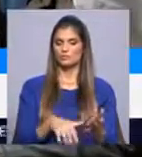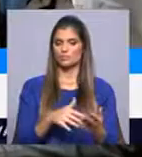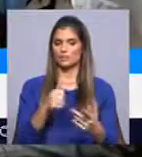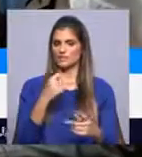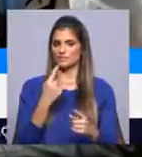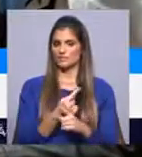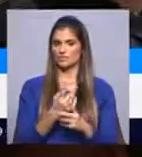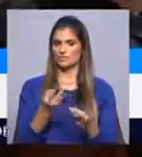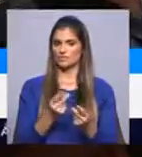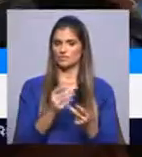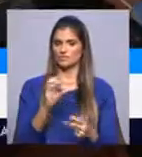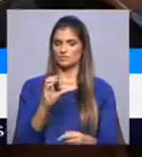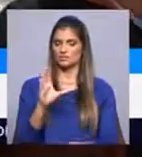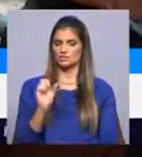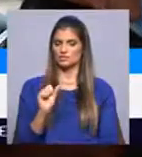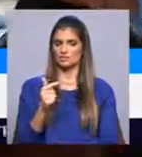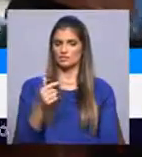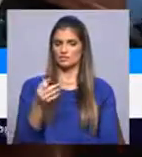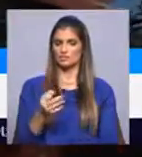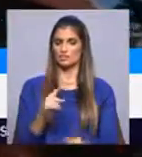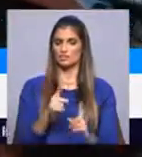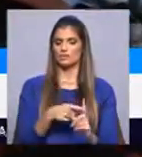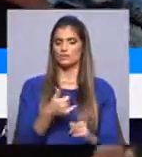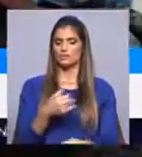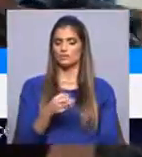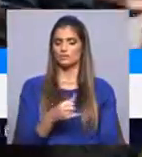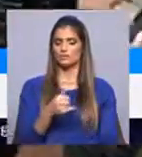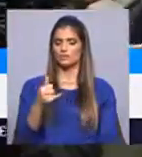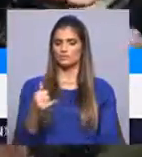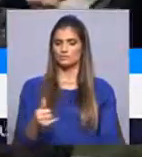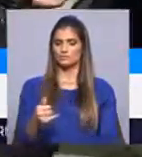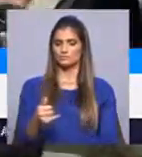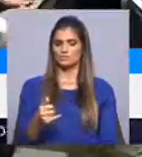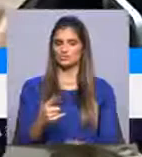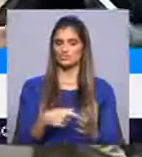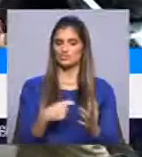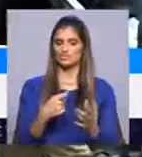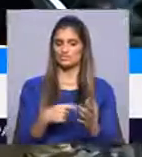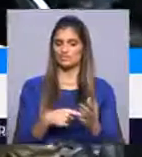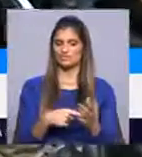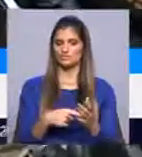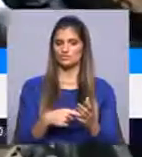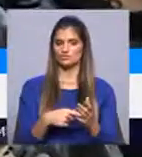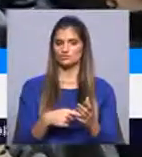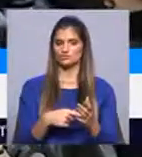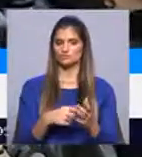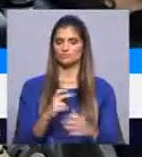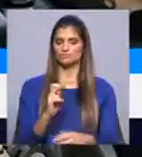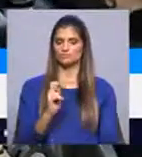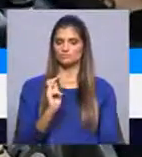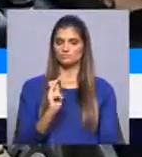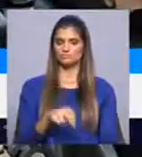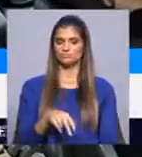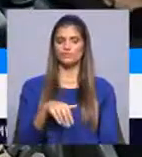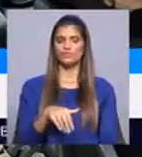e o orçamento da CGTP para o ano 2022 e as necessidades e a ação e intervenção que